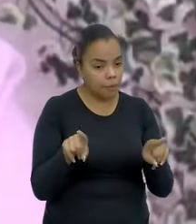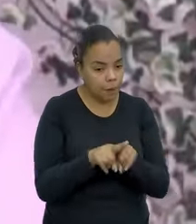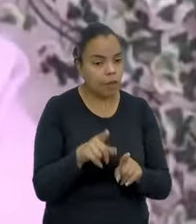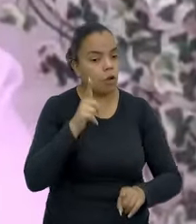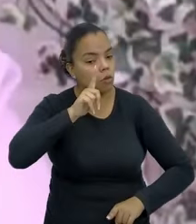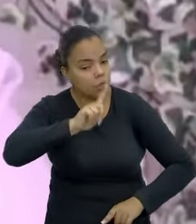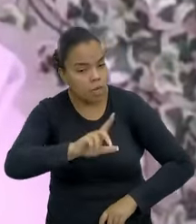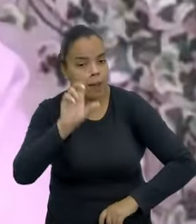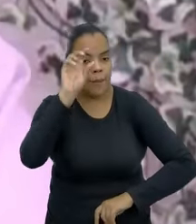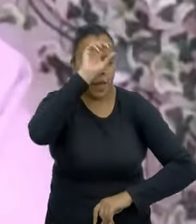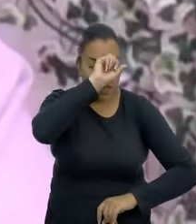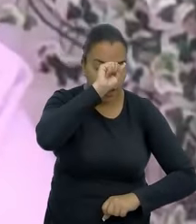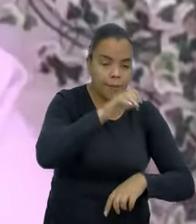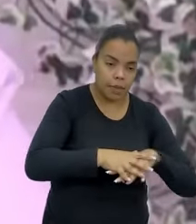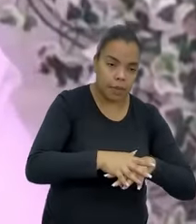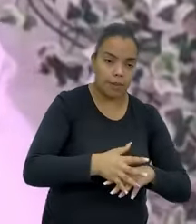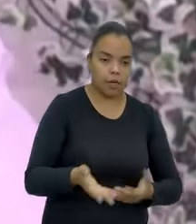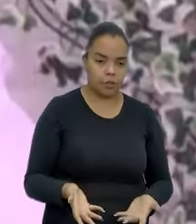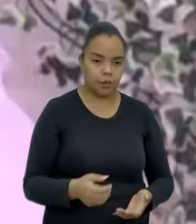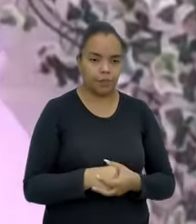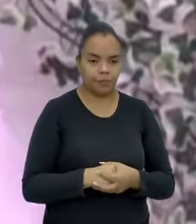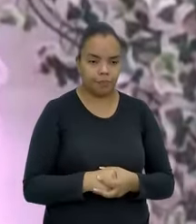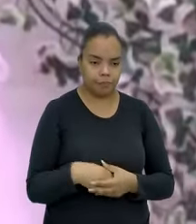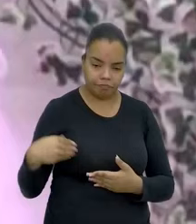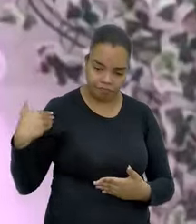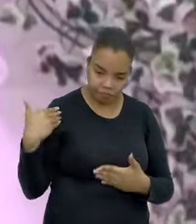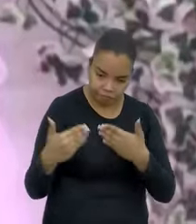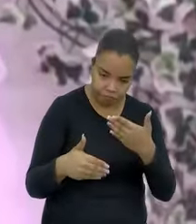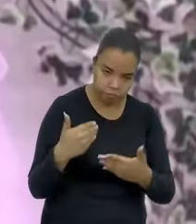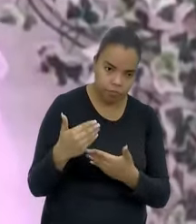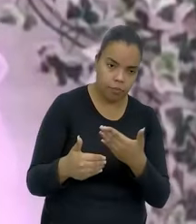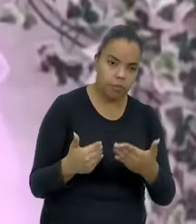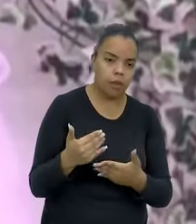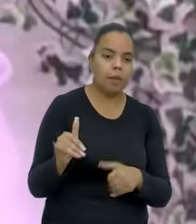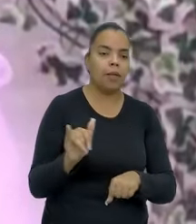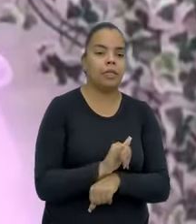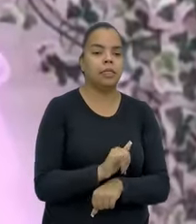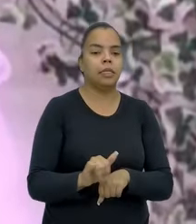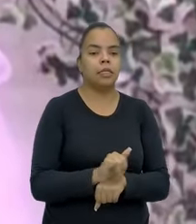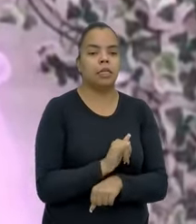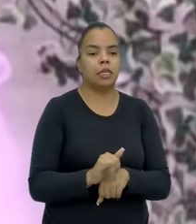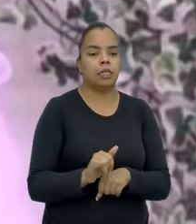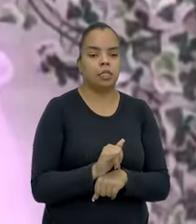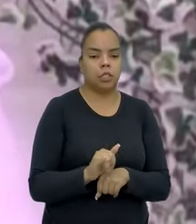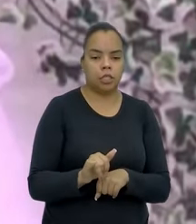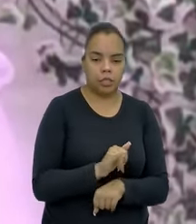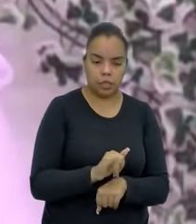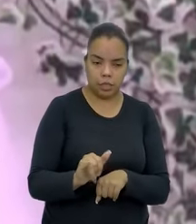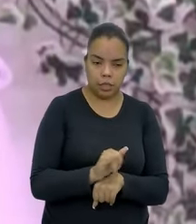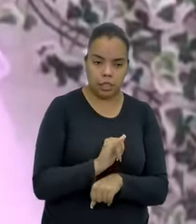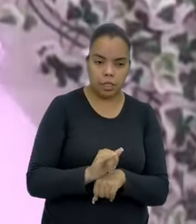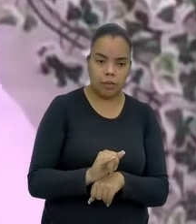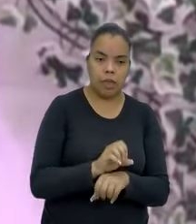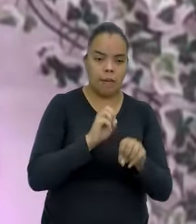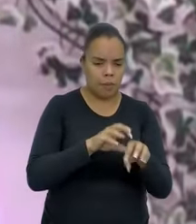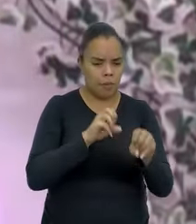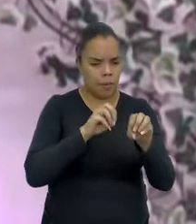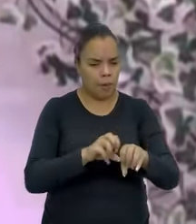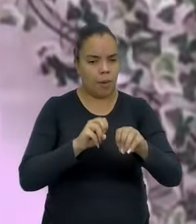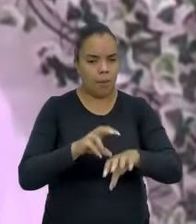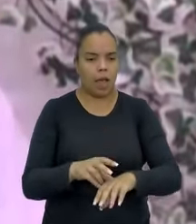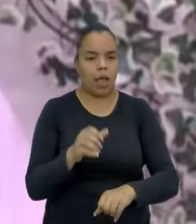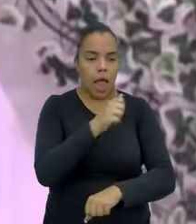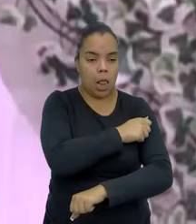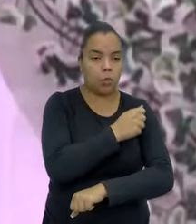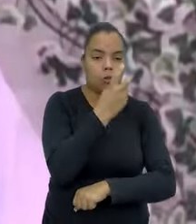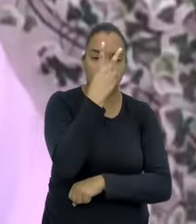criação do multiplano onde ele foi desenvolvido inicialmente para um estudante cego no final daquele